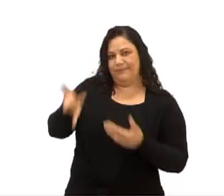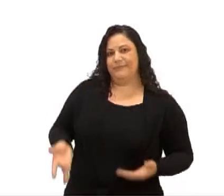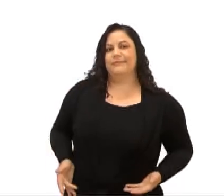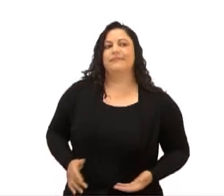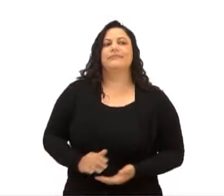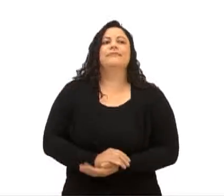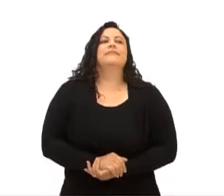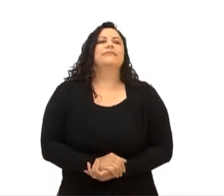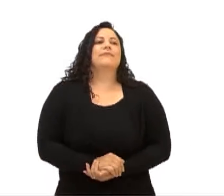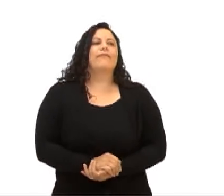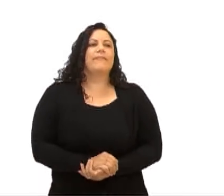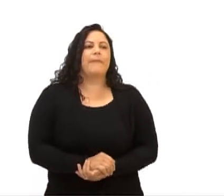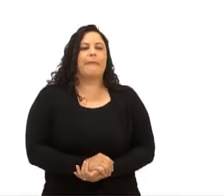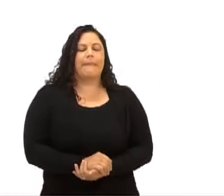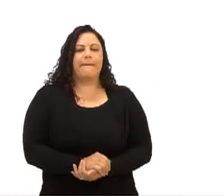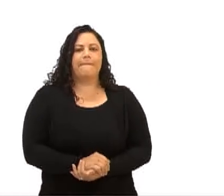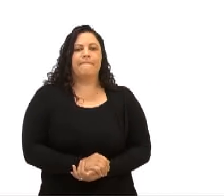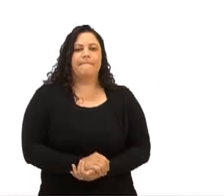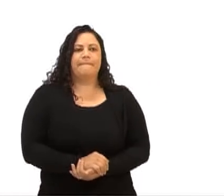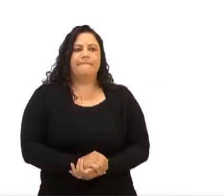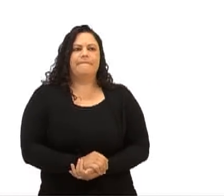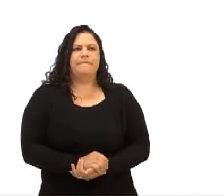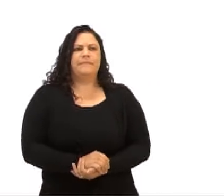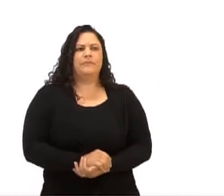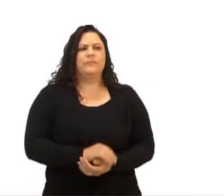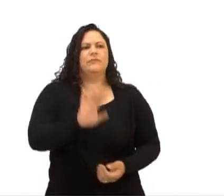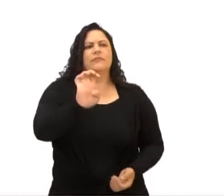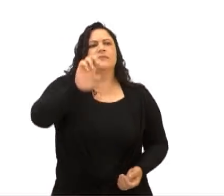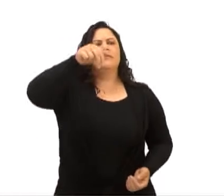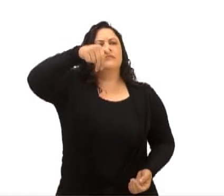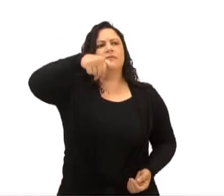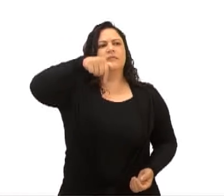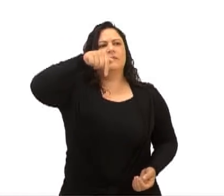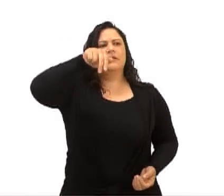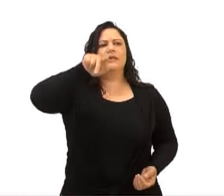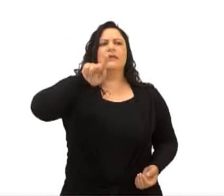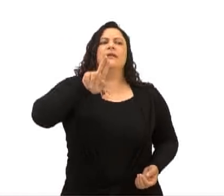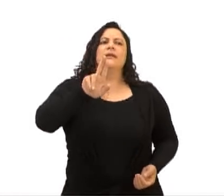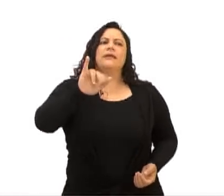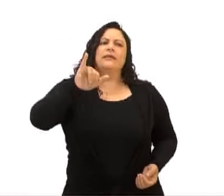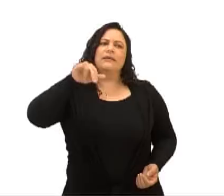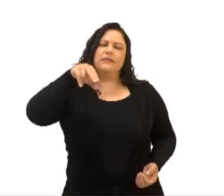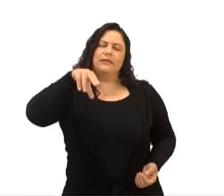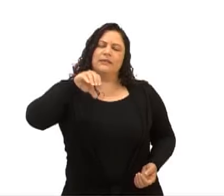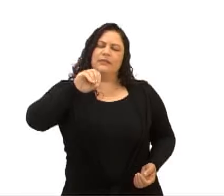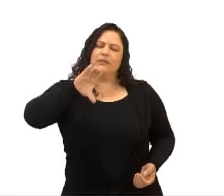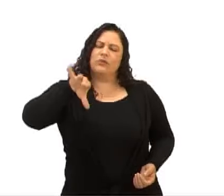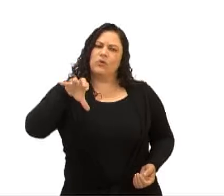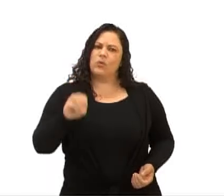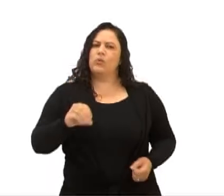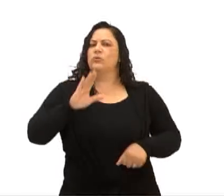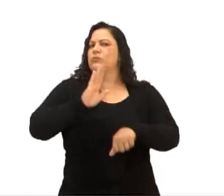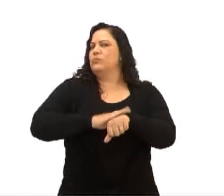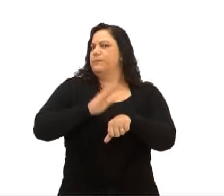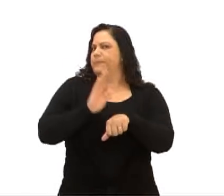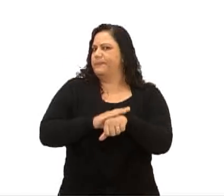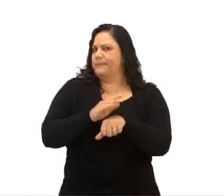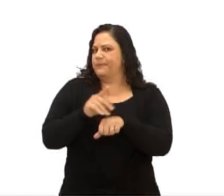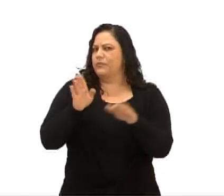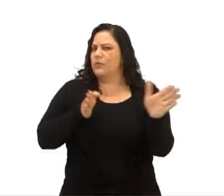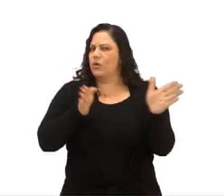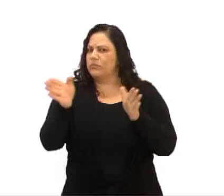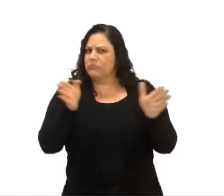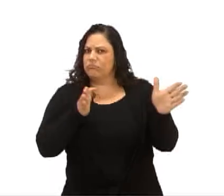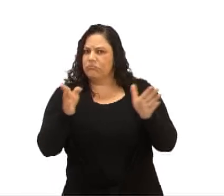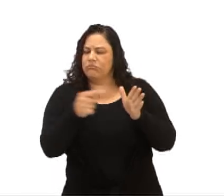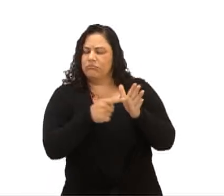vocês. Aqui, ó. Equinócio. O que é o equinócio? Equinócio é aquele momento, são 2 momentos no ano em que isso